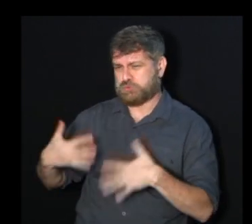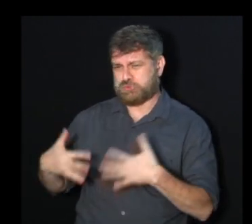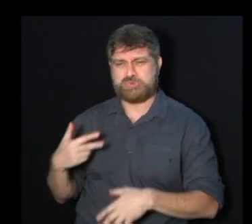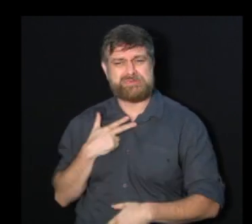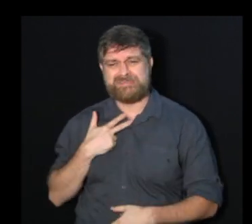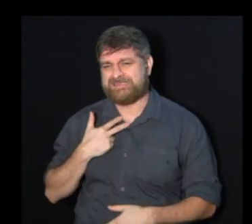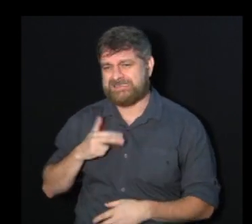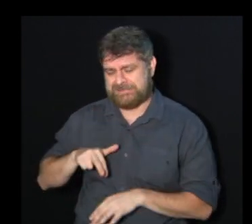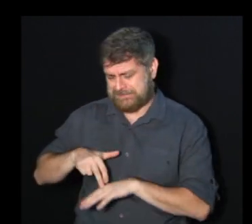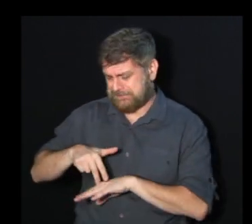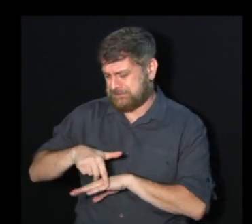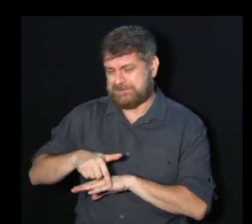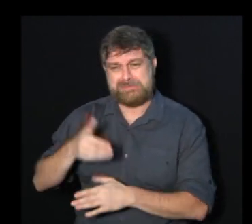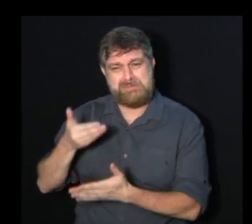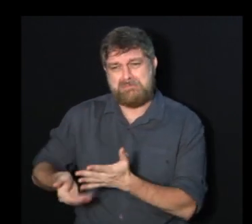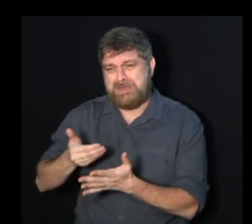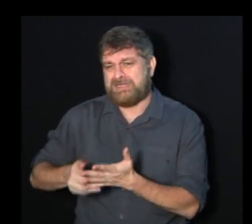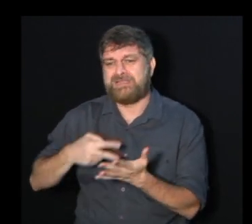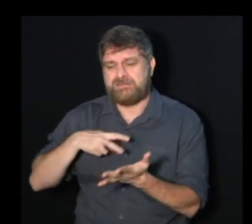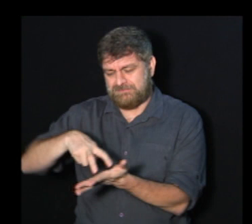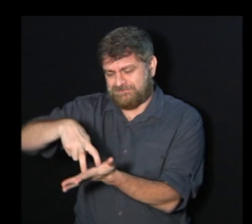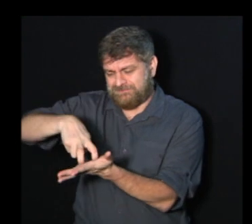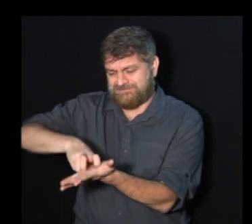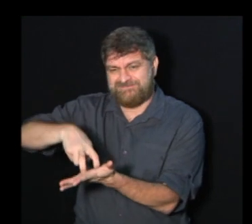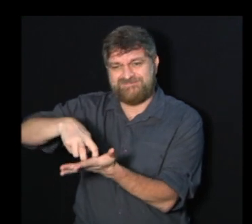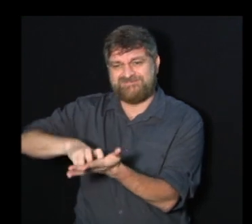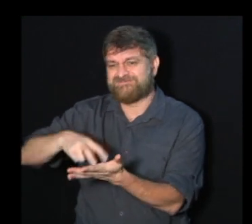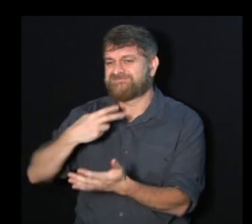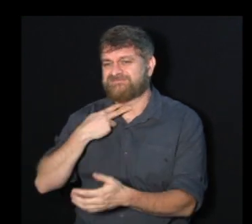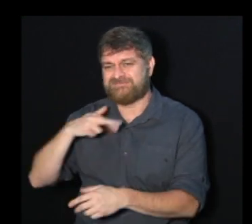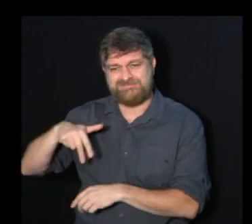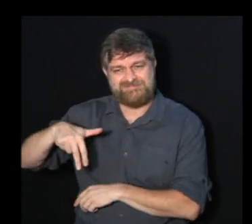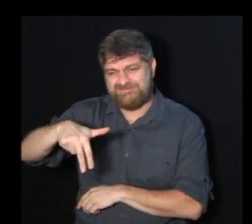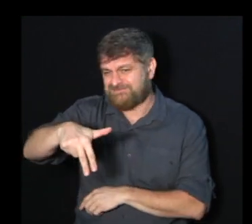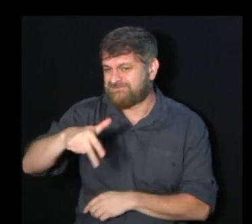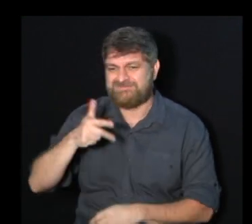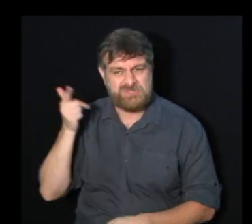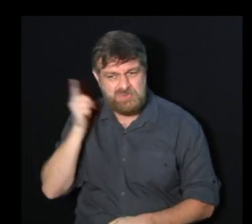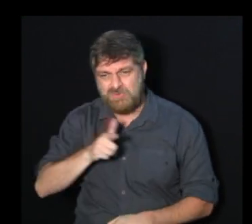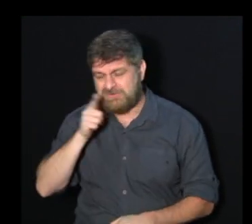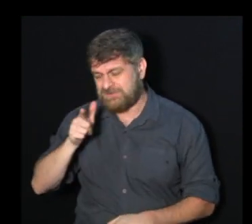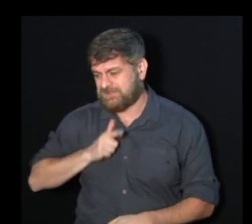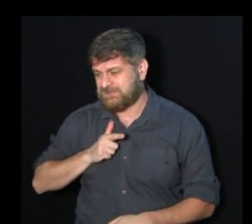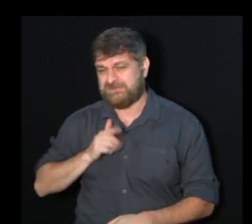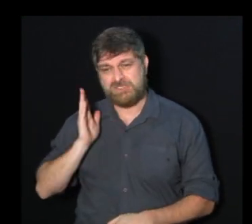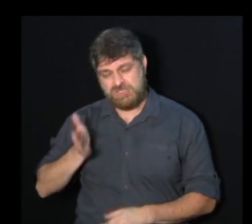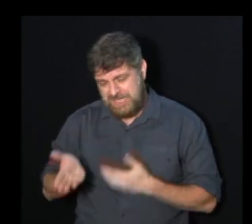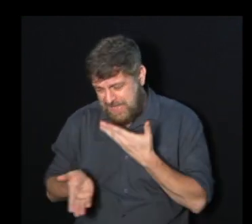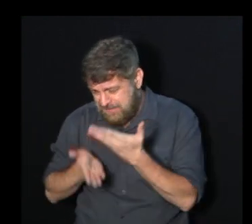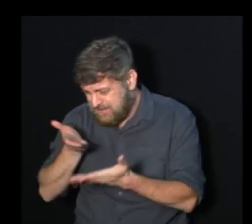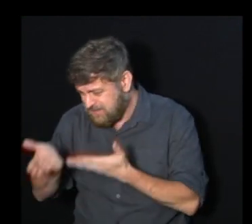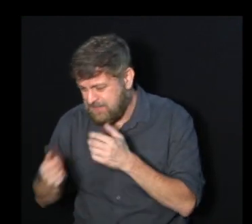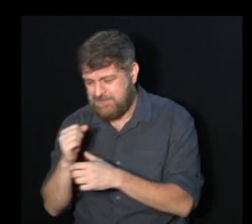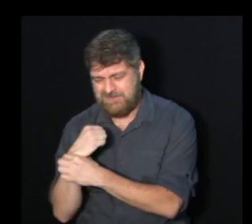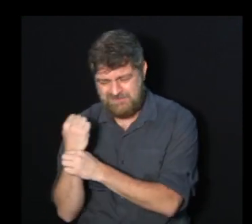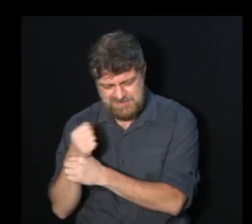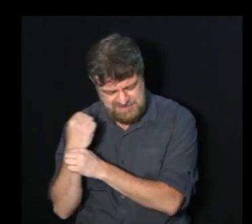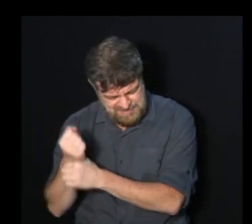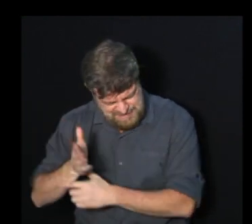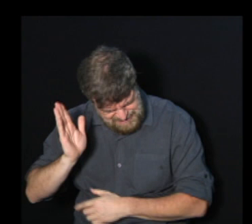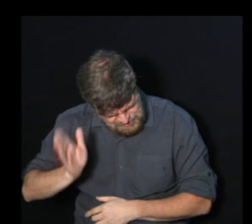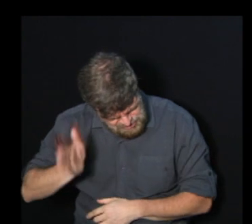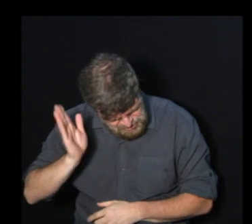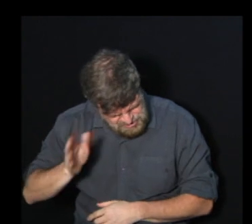mobilidade de joelho, eu não consigo agachar, eu não consigo andar, já fiz o tratamento conservador adequado, fiz a fisioterapia,